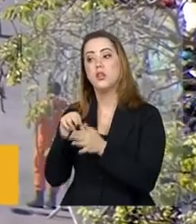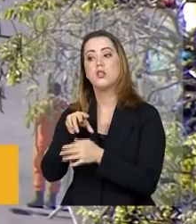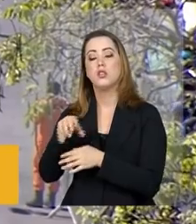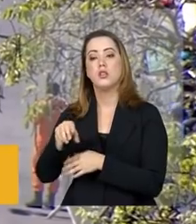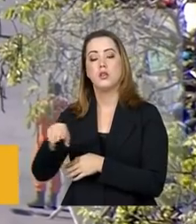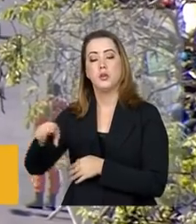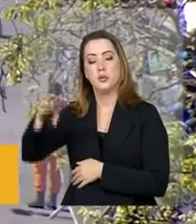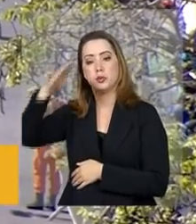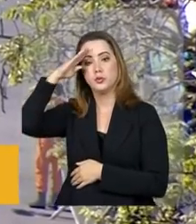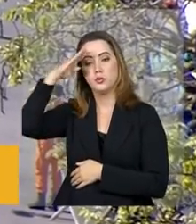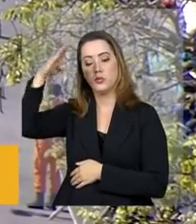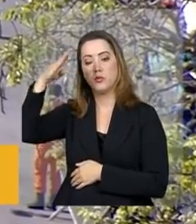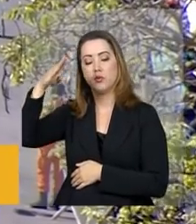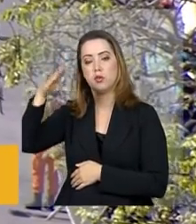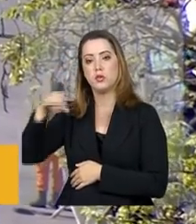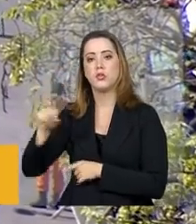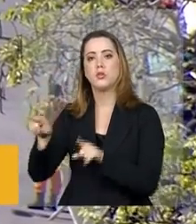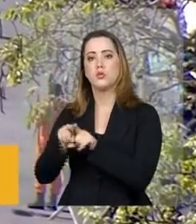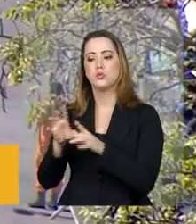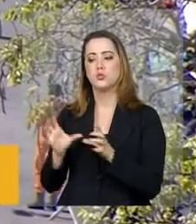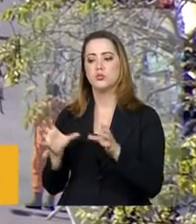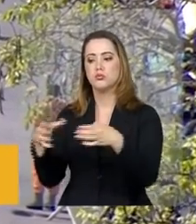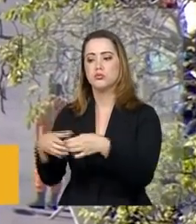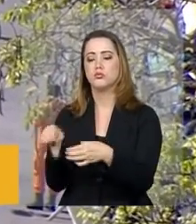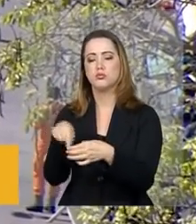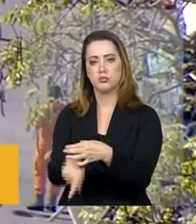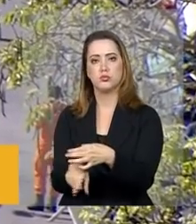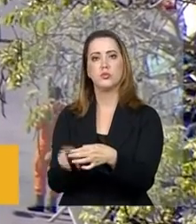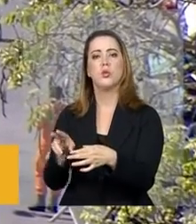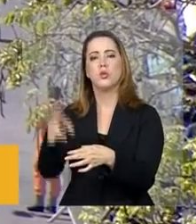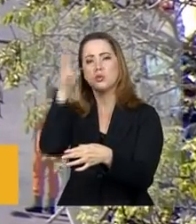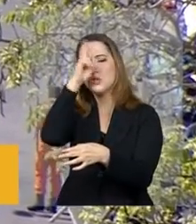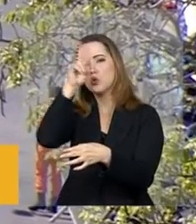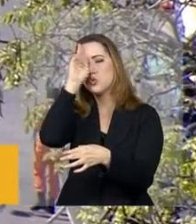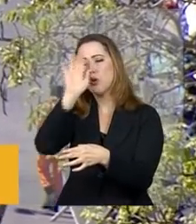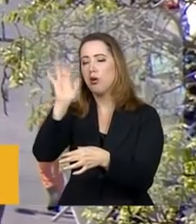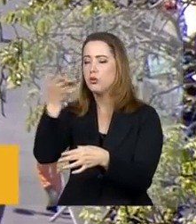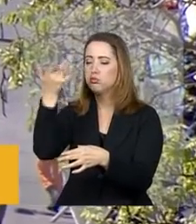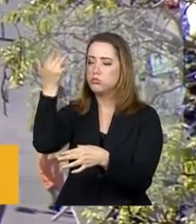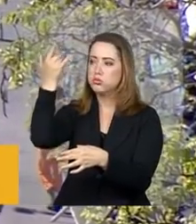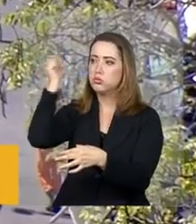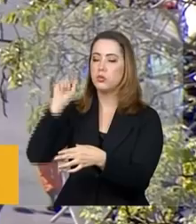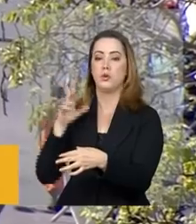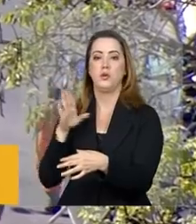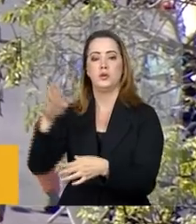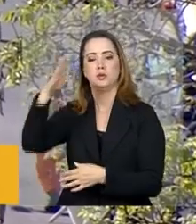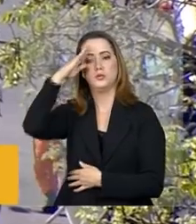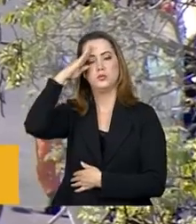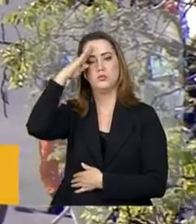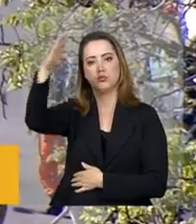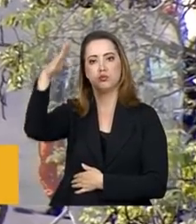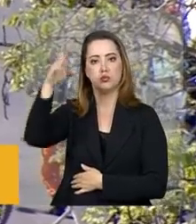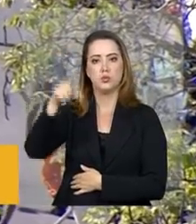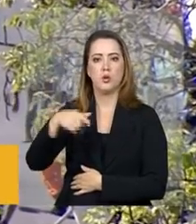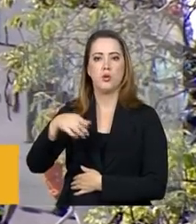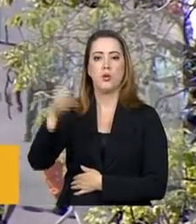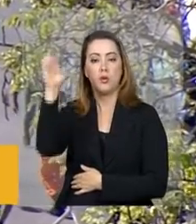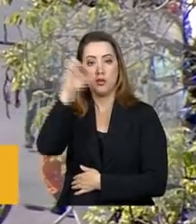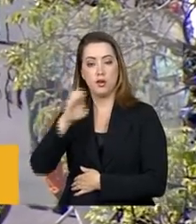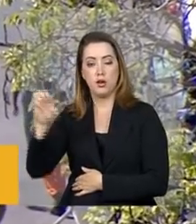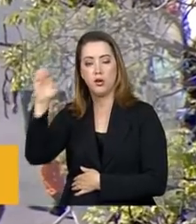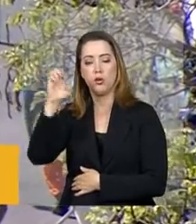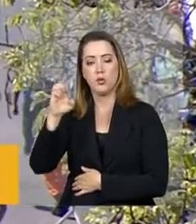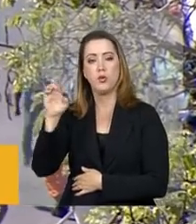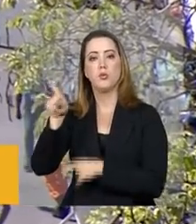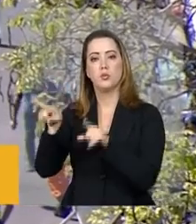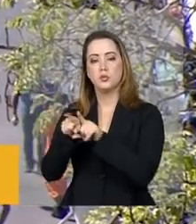de um contingente que histórico nos exércitos europeus, que se